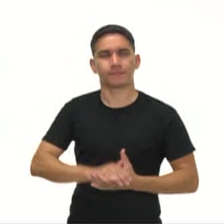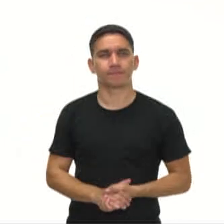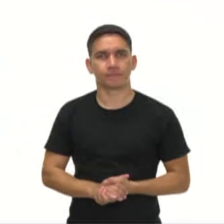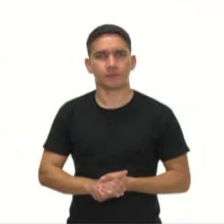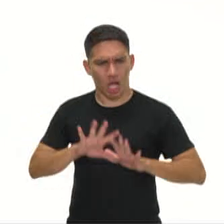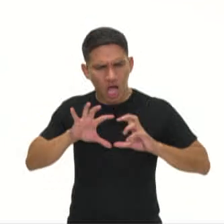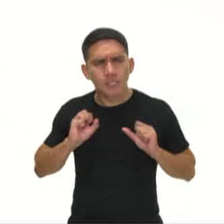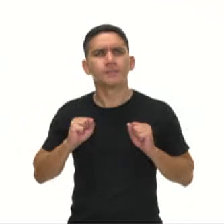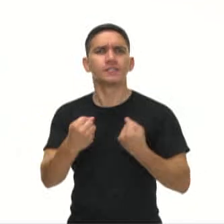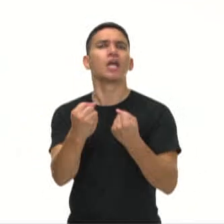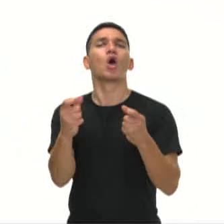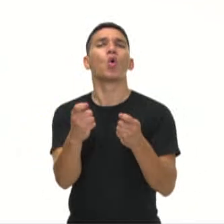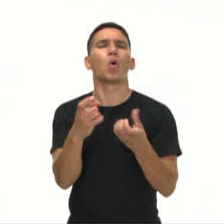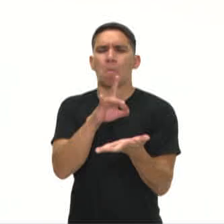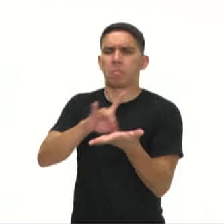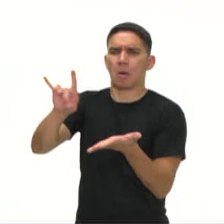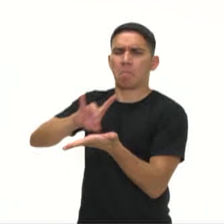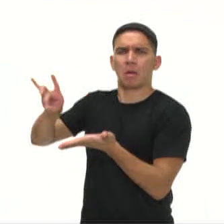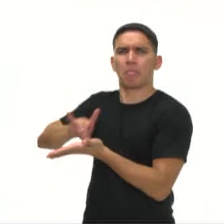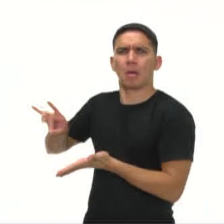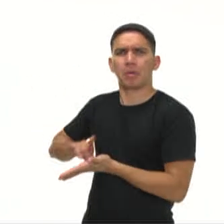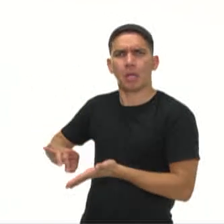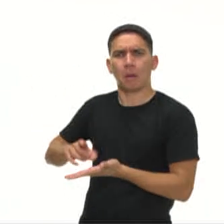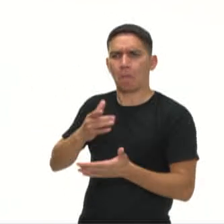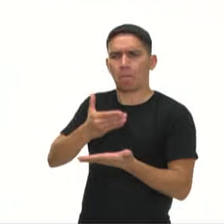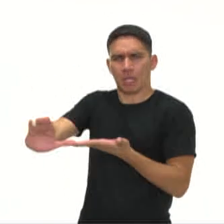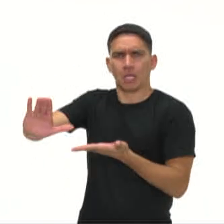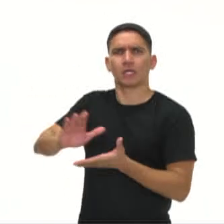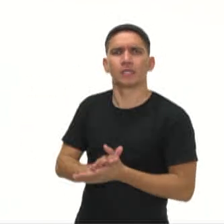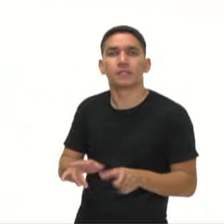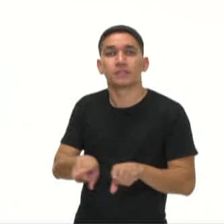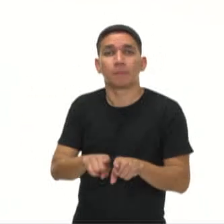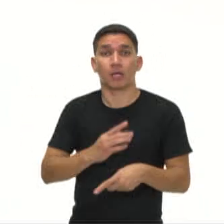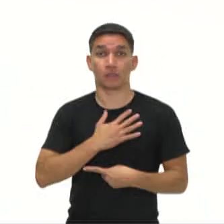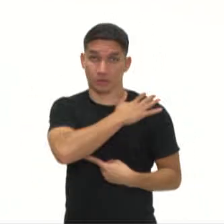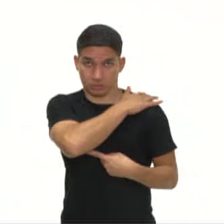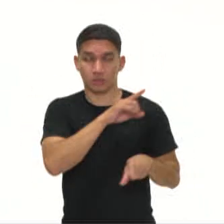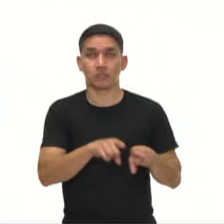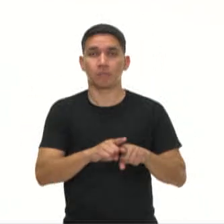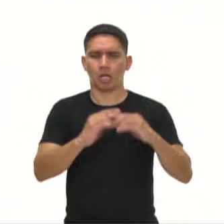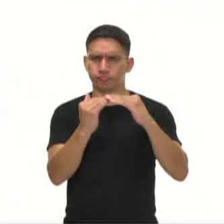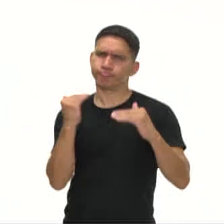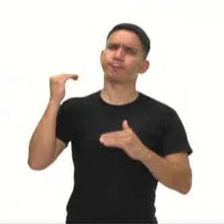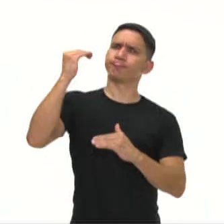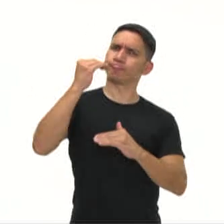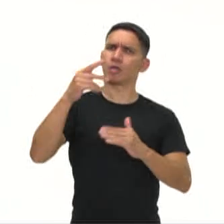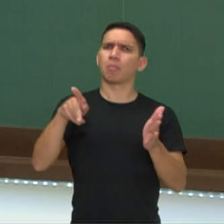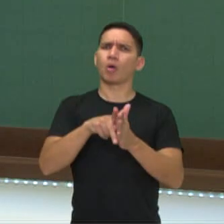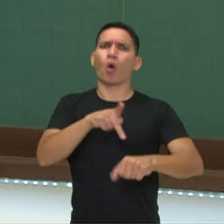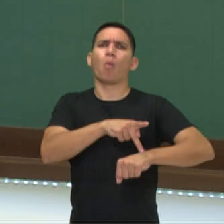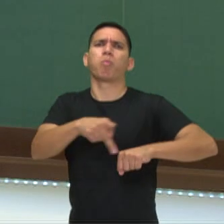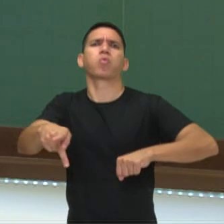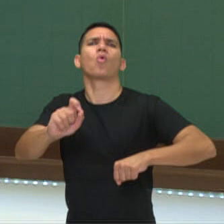Defender a eliminação dos inimigos, o militarismo, a supremacia da raça ariana, a união